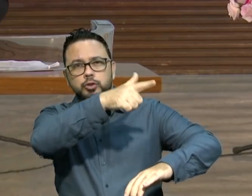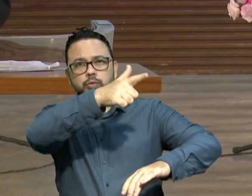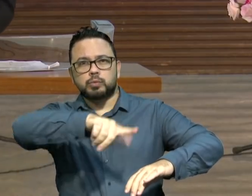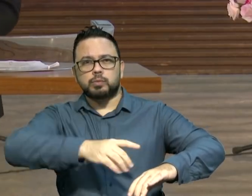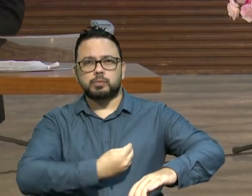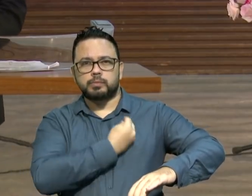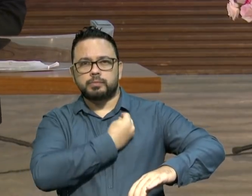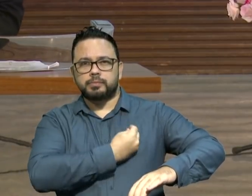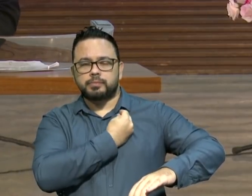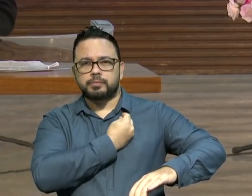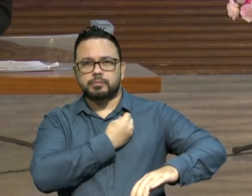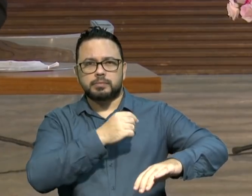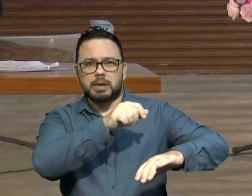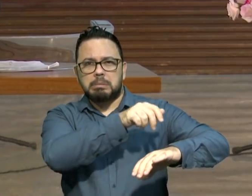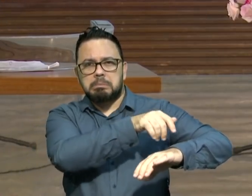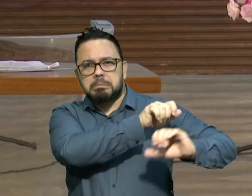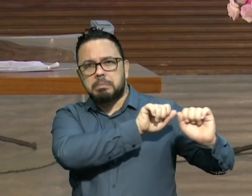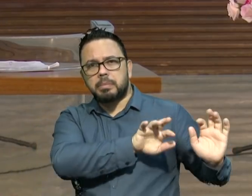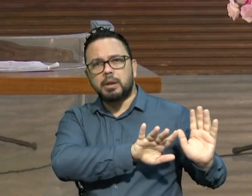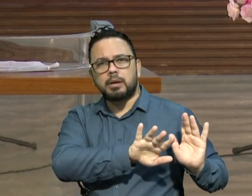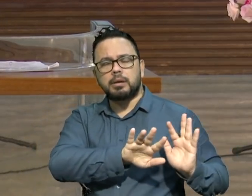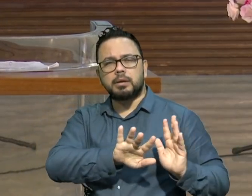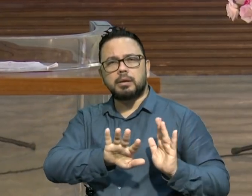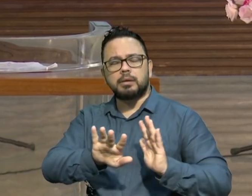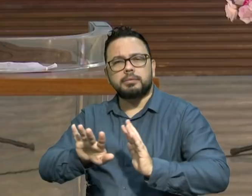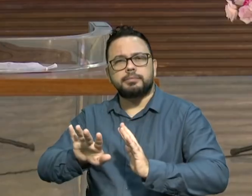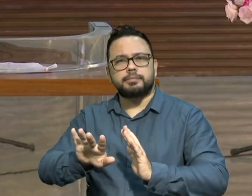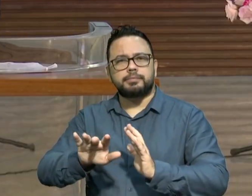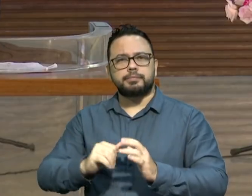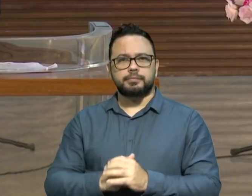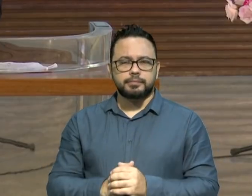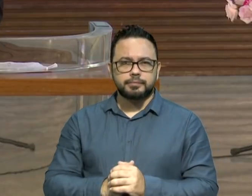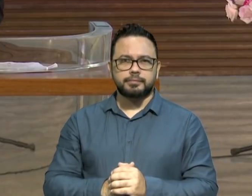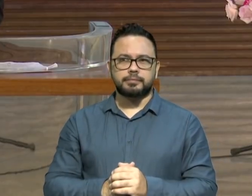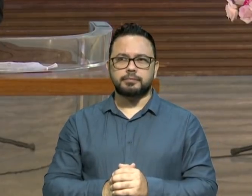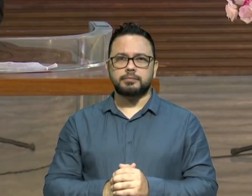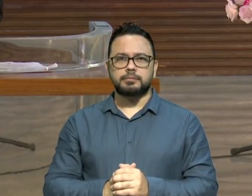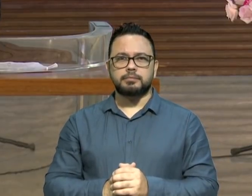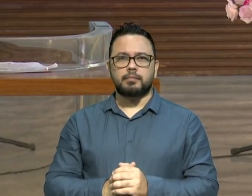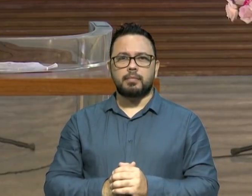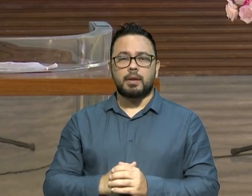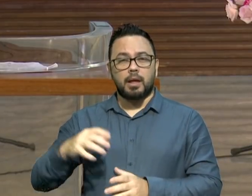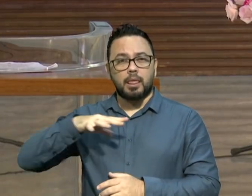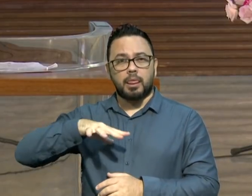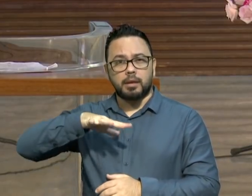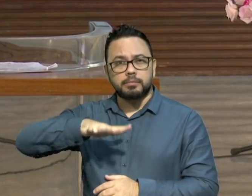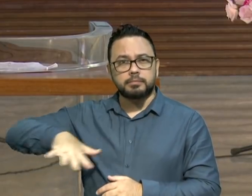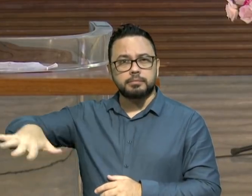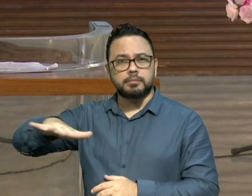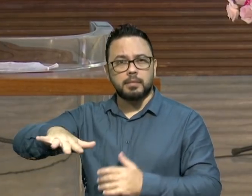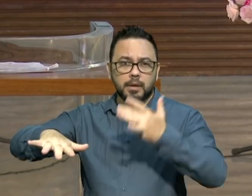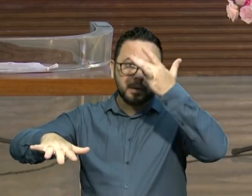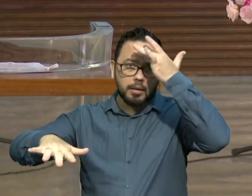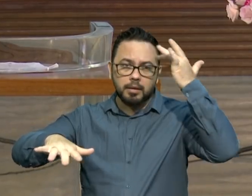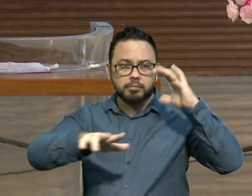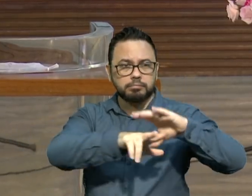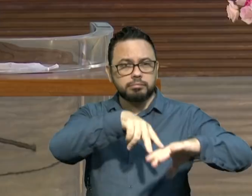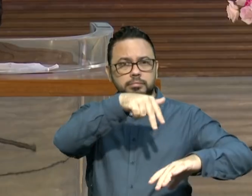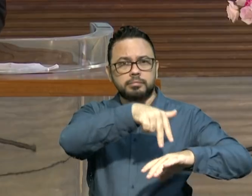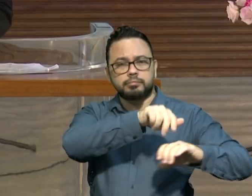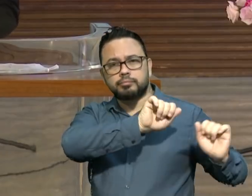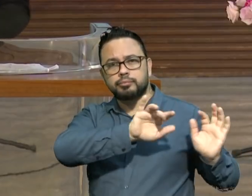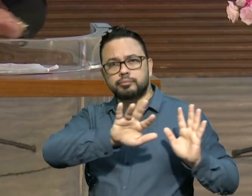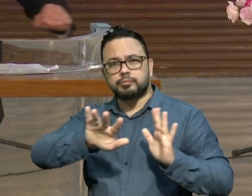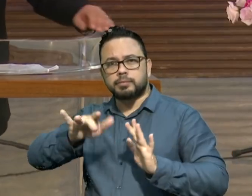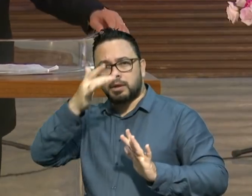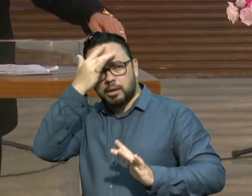saindo dos sepulcros depois da Ressurreição de Jesus Entraram na cidade e apareceram a muitos